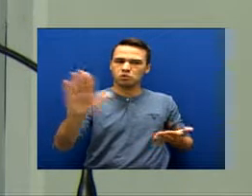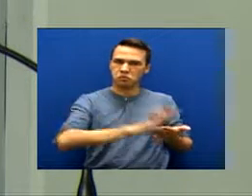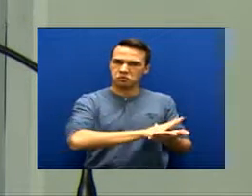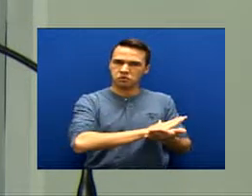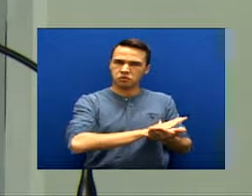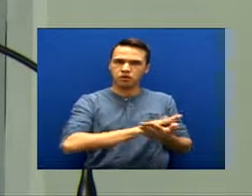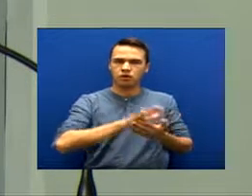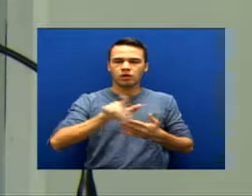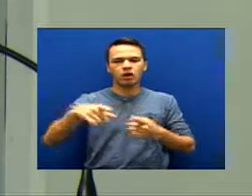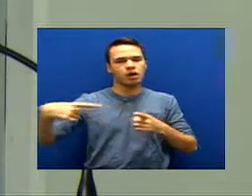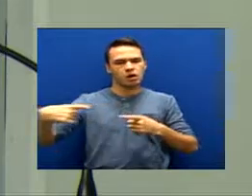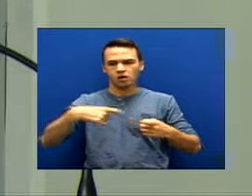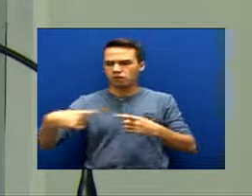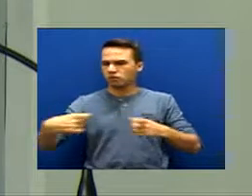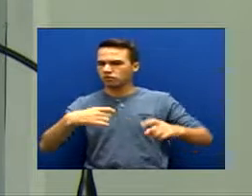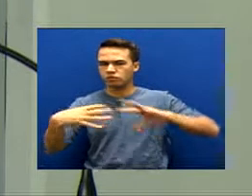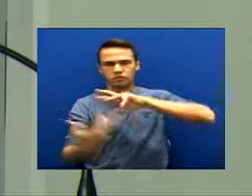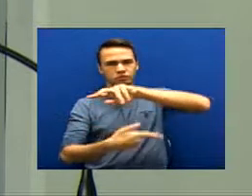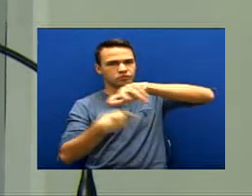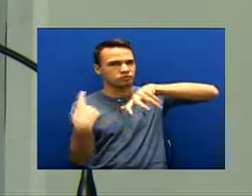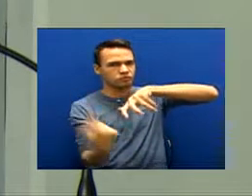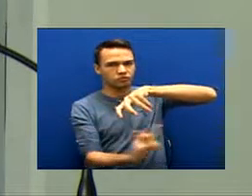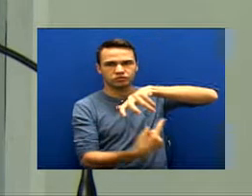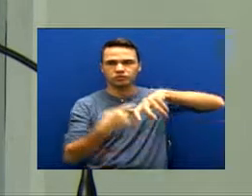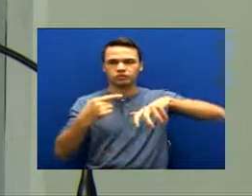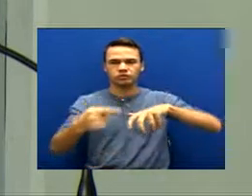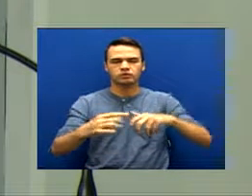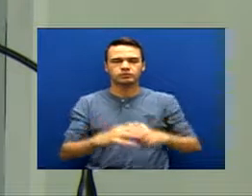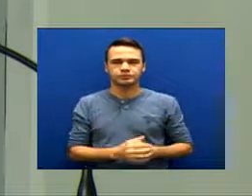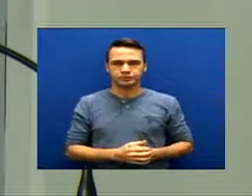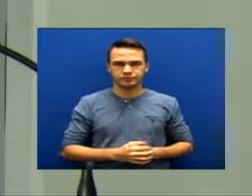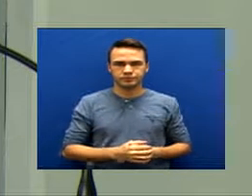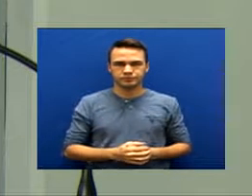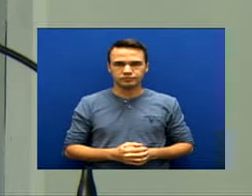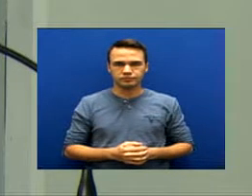refúgio e fortaleza, socorro presente nas tribulações.